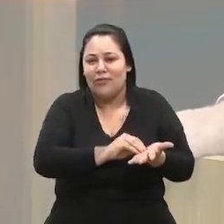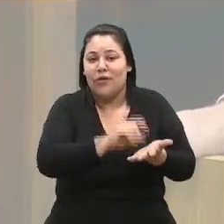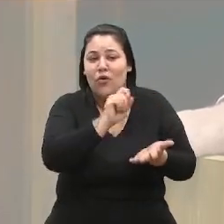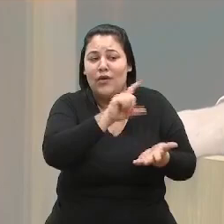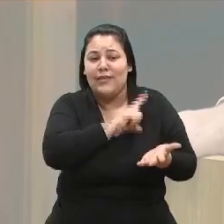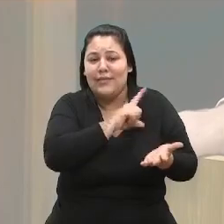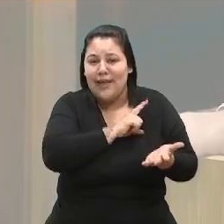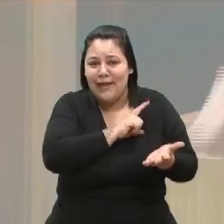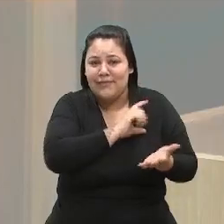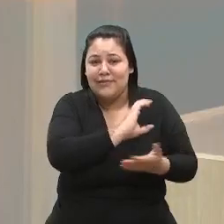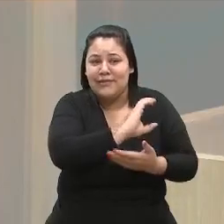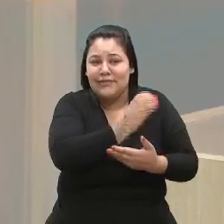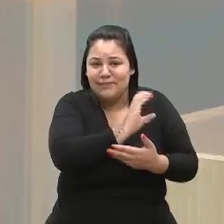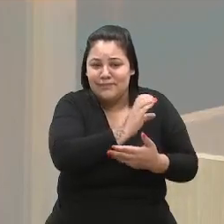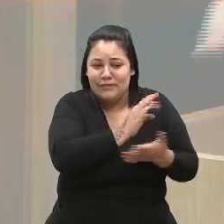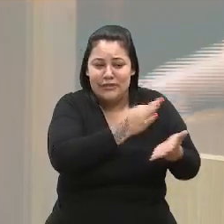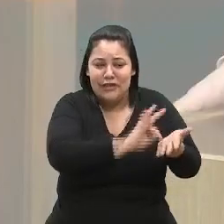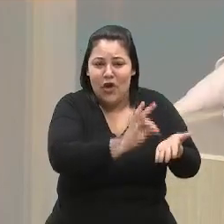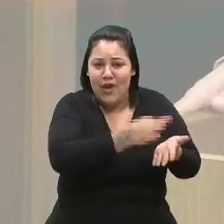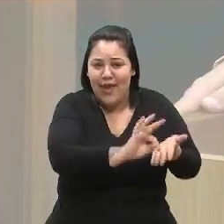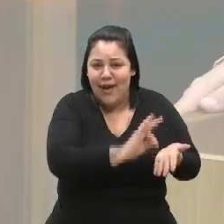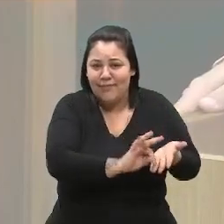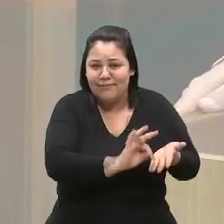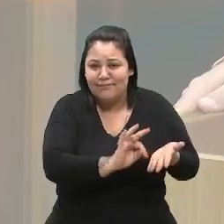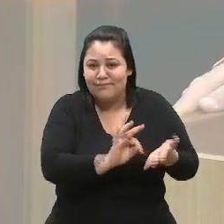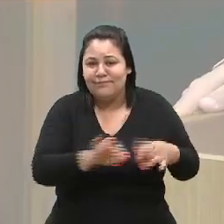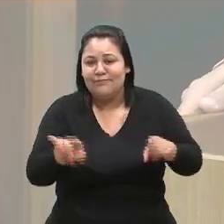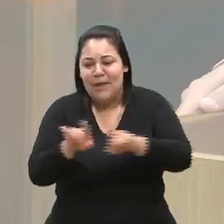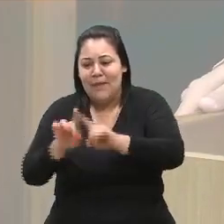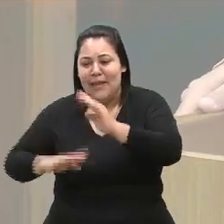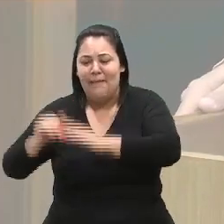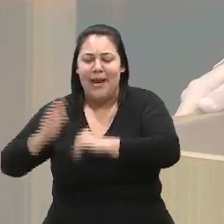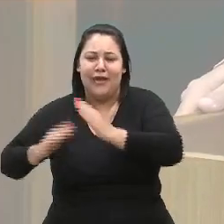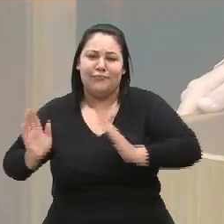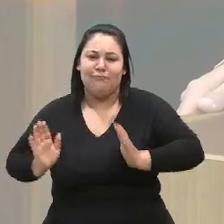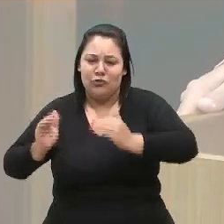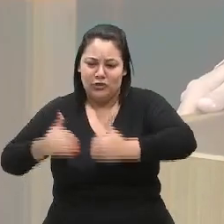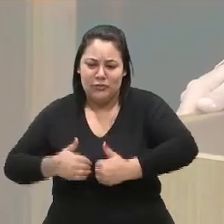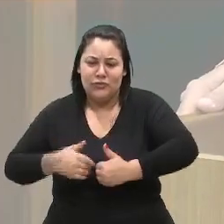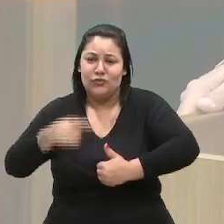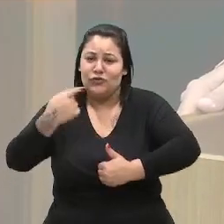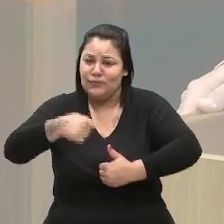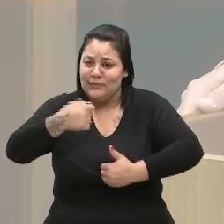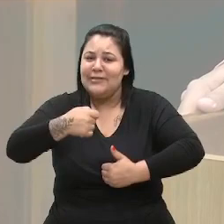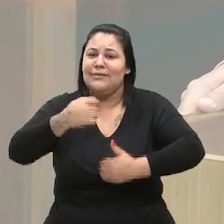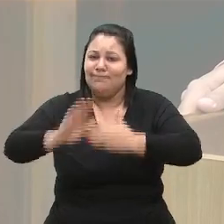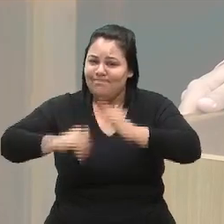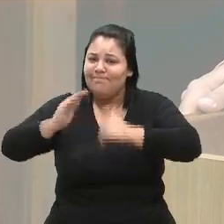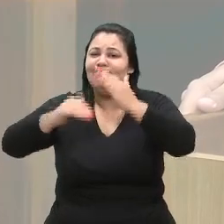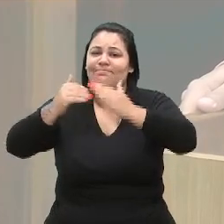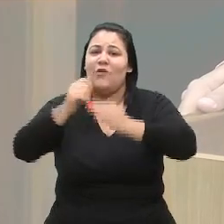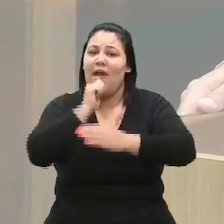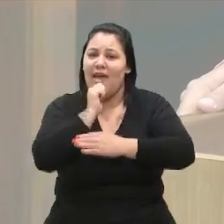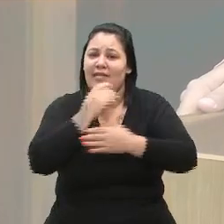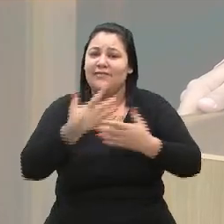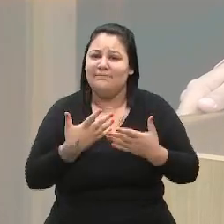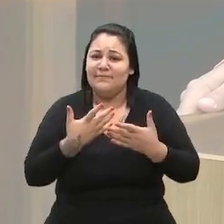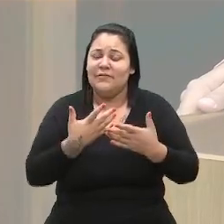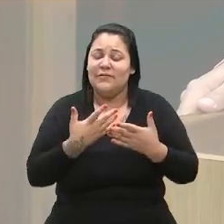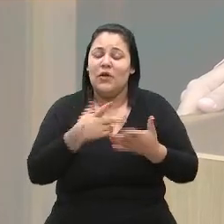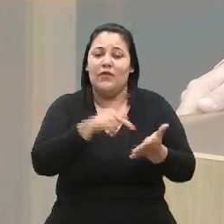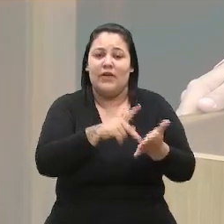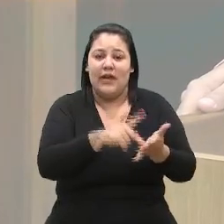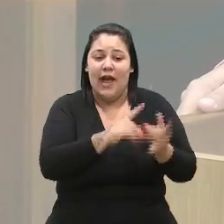realidade da comunidade autista. Ou seja, precisamos caminhar e caminhar muito nesse sentido. Então, a entidade